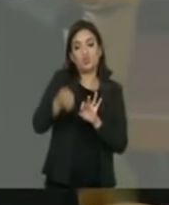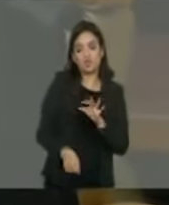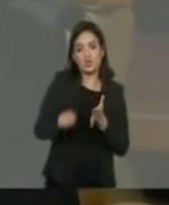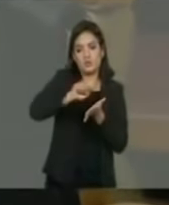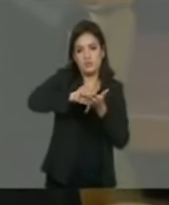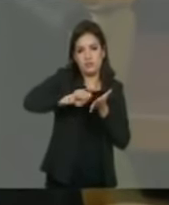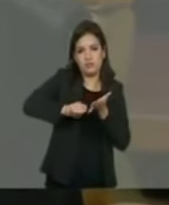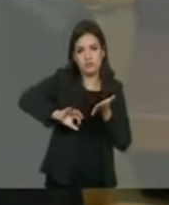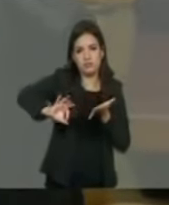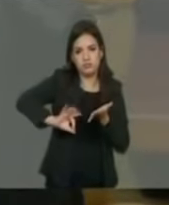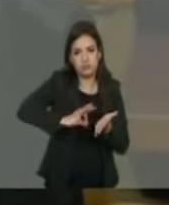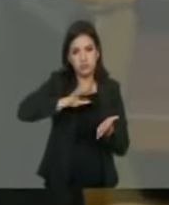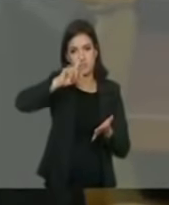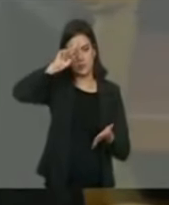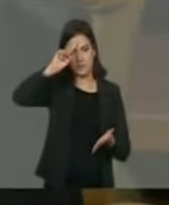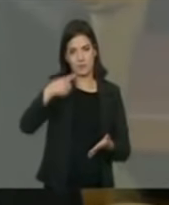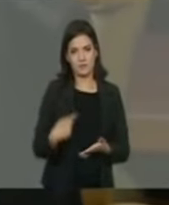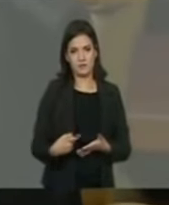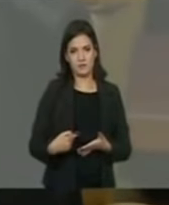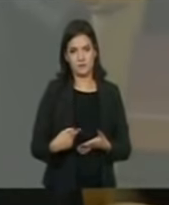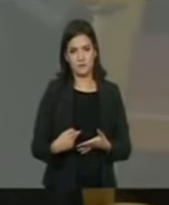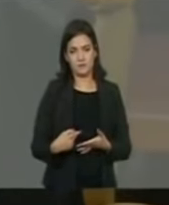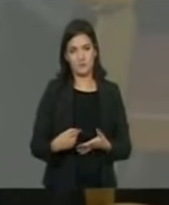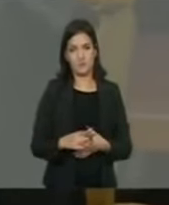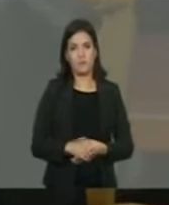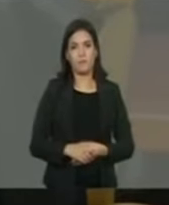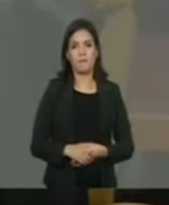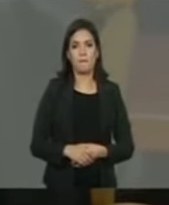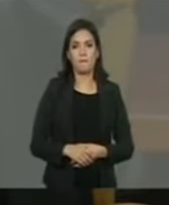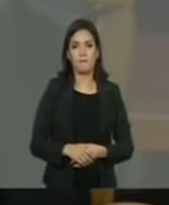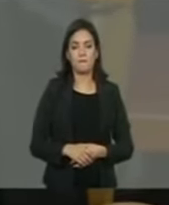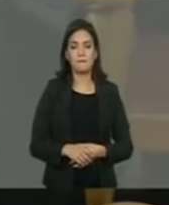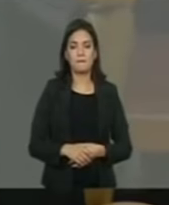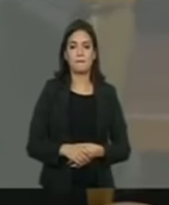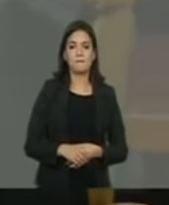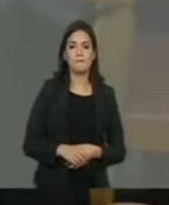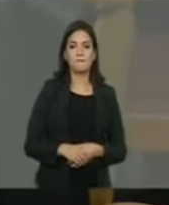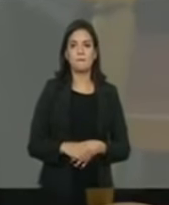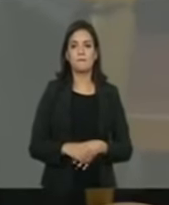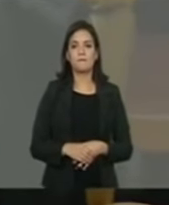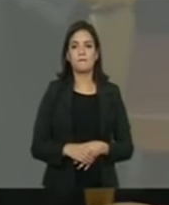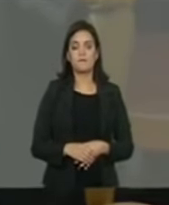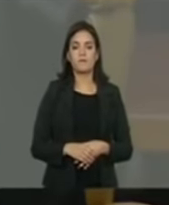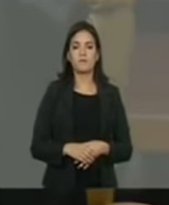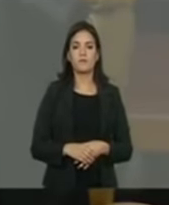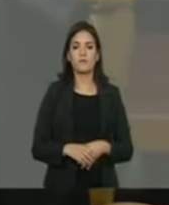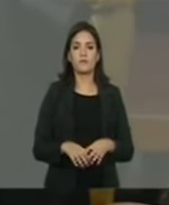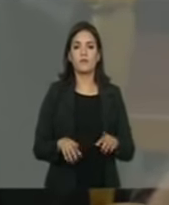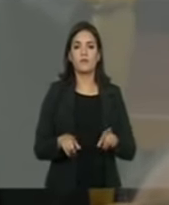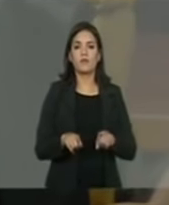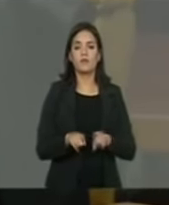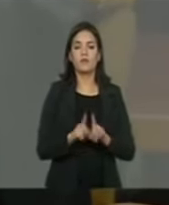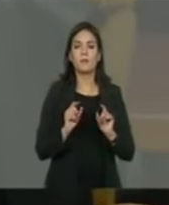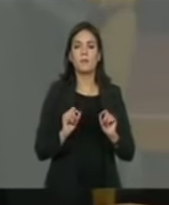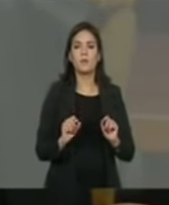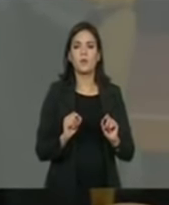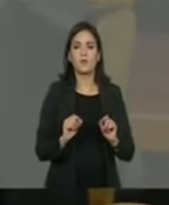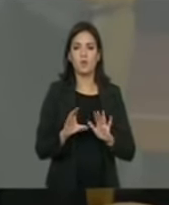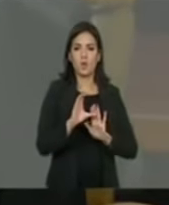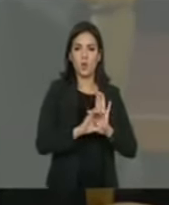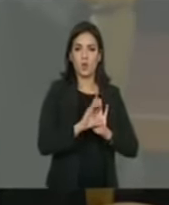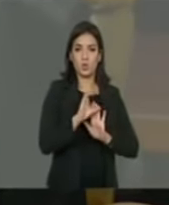judiciária competente nos termos da lei não constitui demasia se lá do outro lado que o conceito de